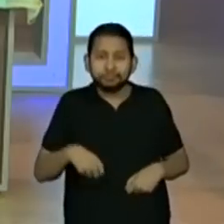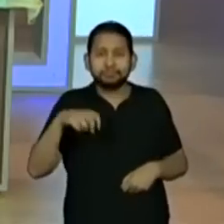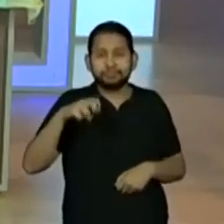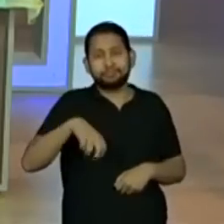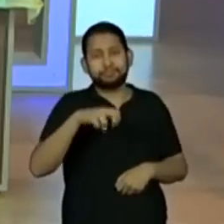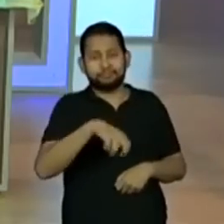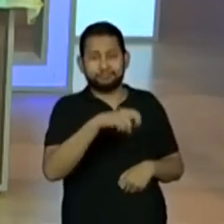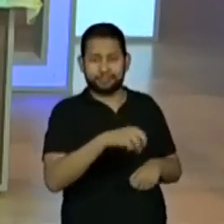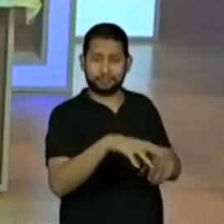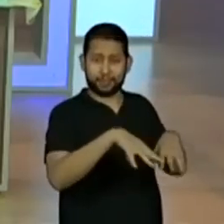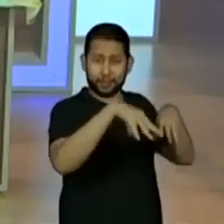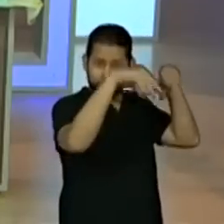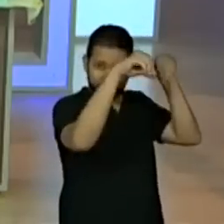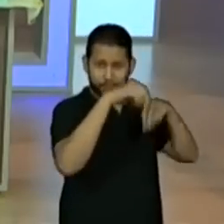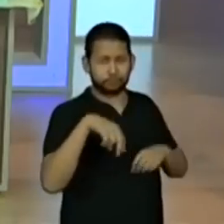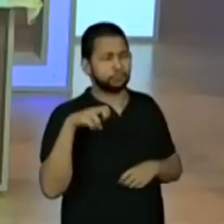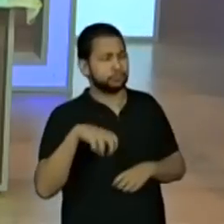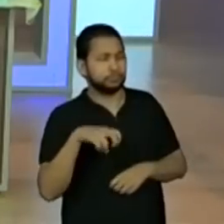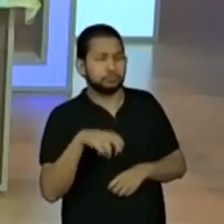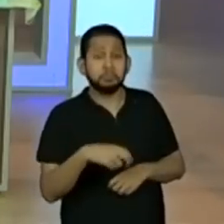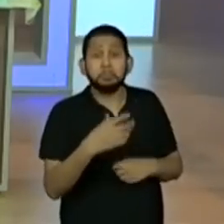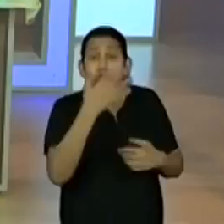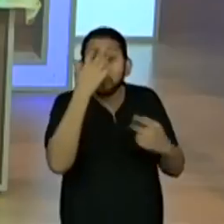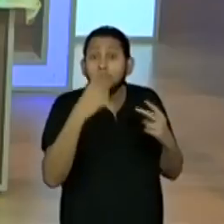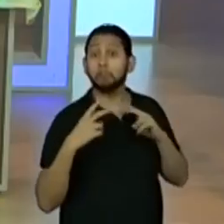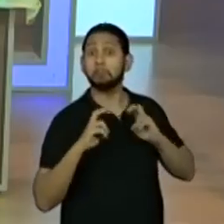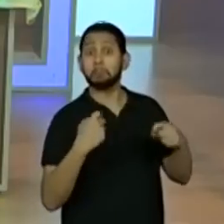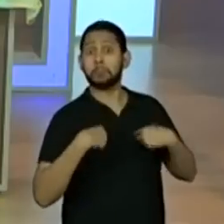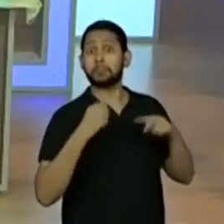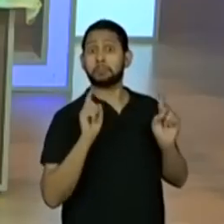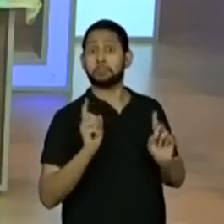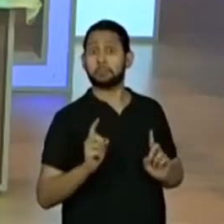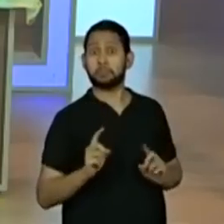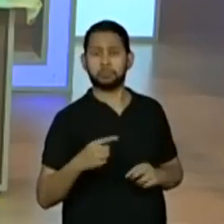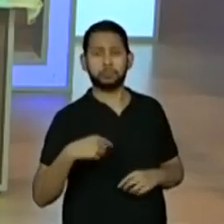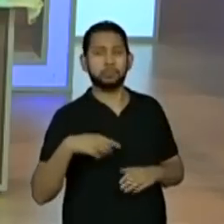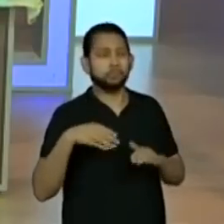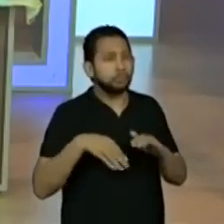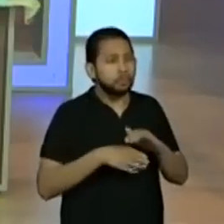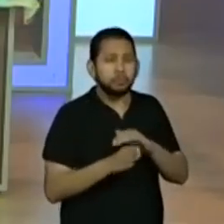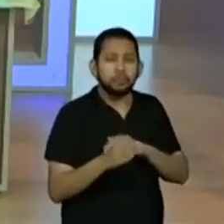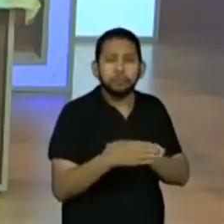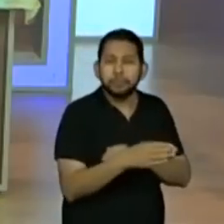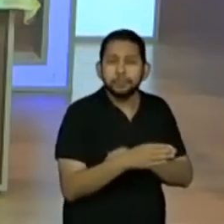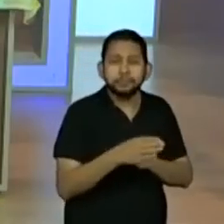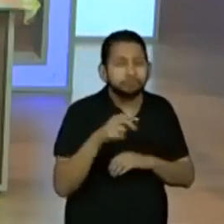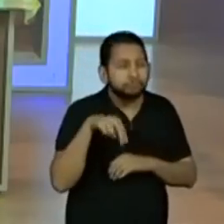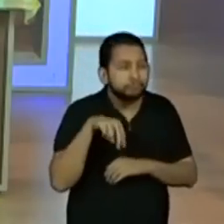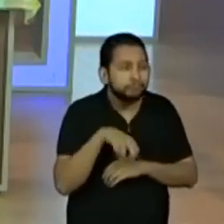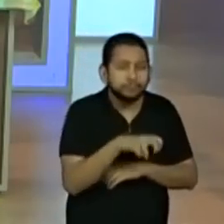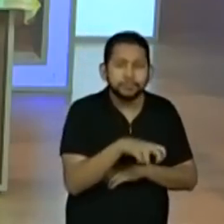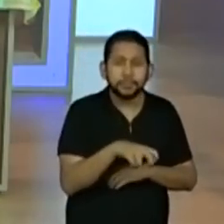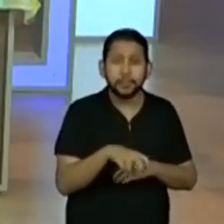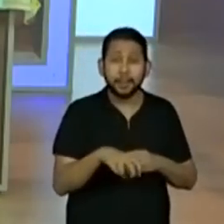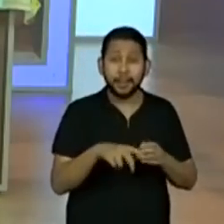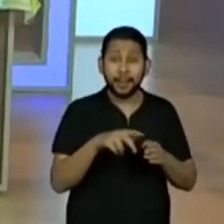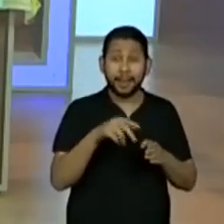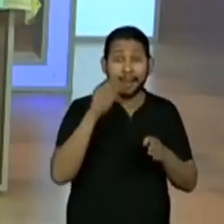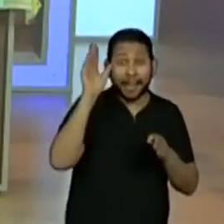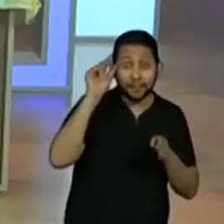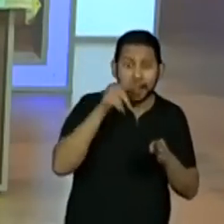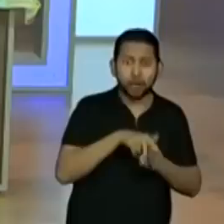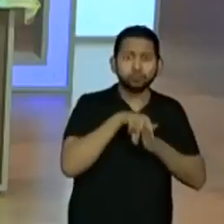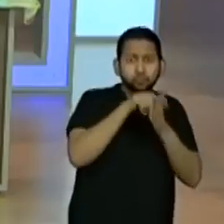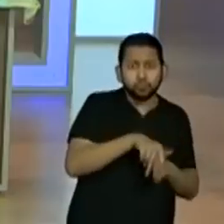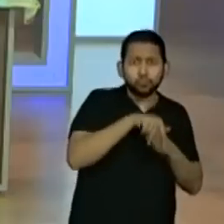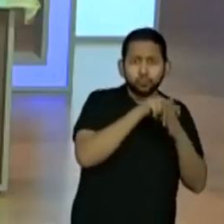quando ele chegou no castelo, sem que soubessem quem era ele, o cavalo parou de relinchar, a princesa ficou